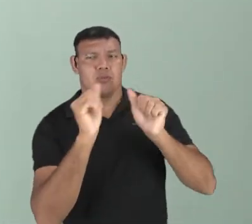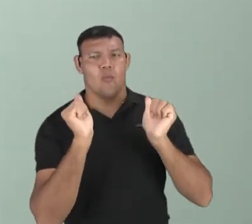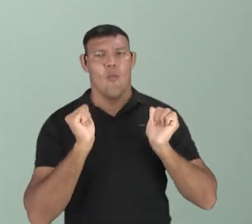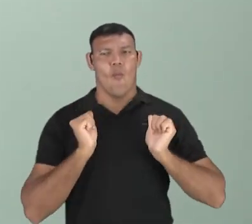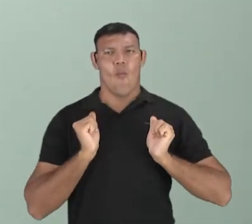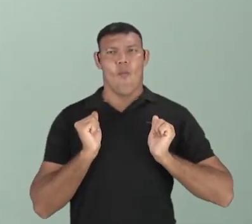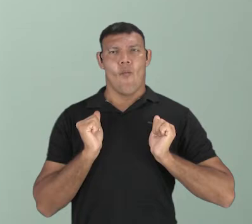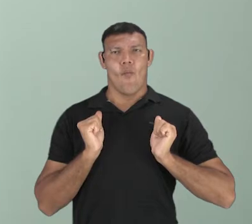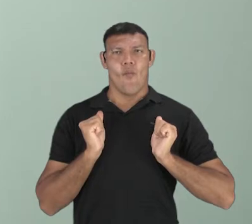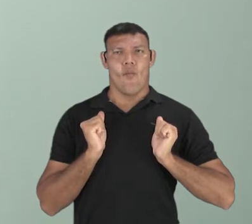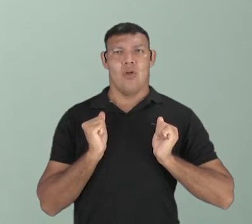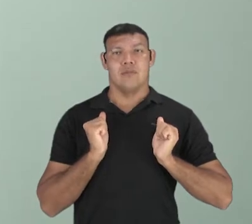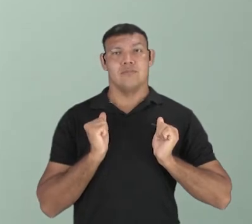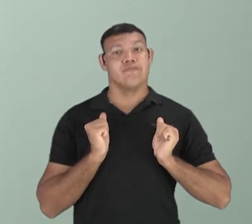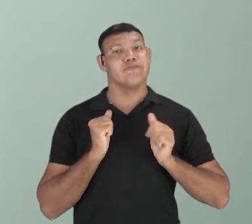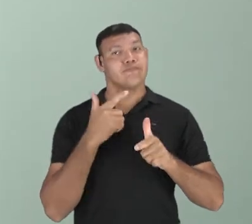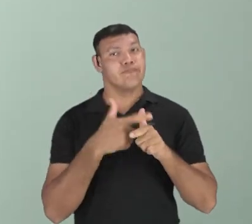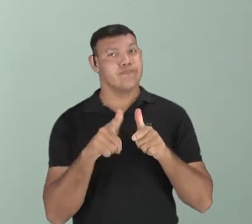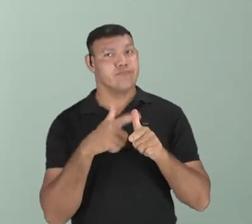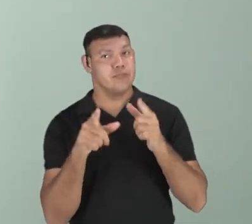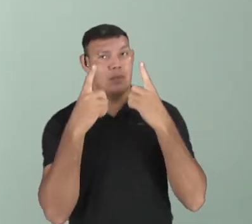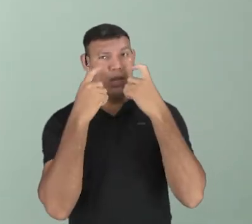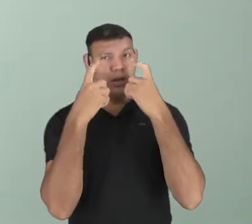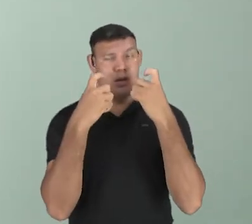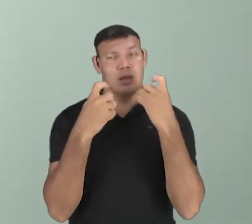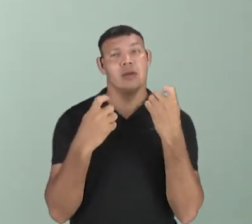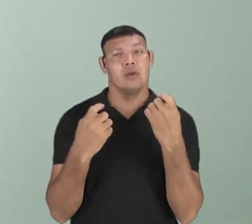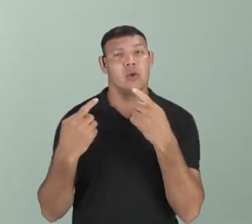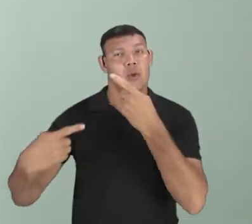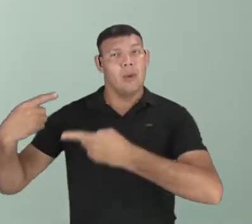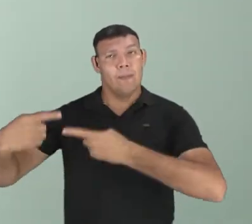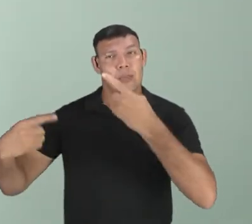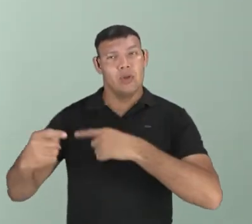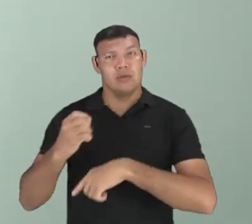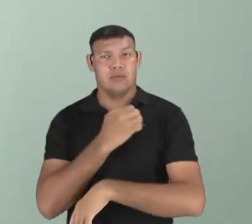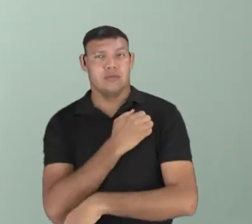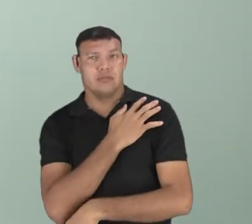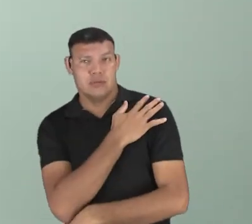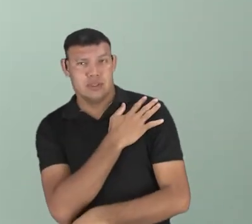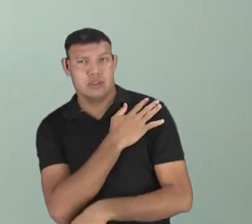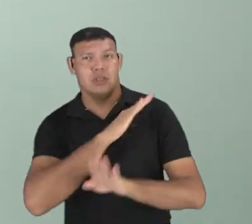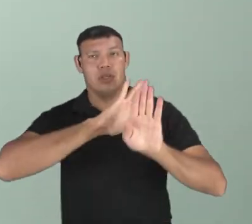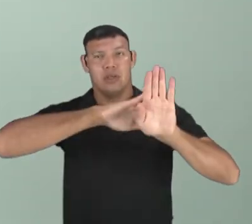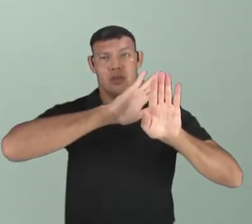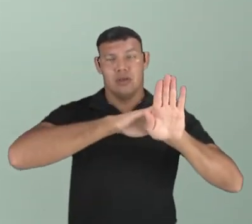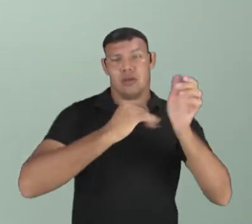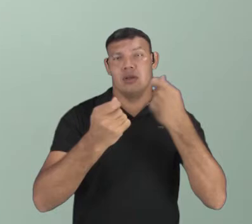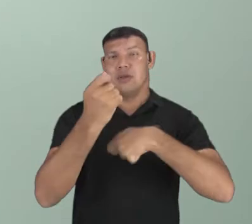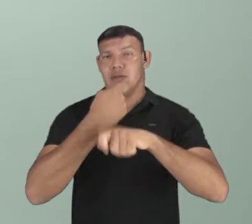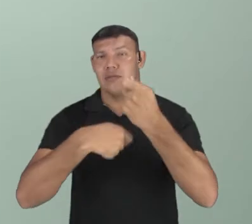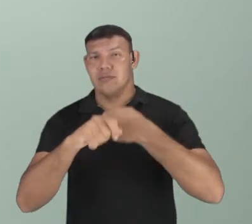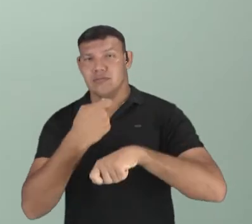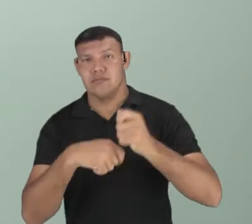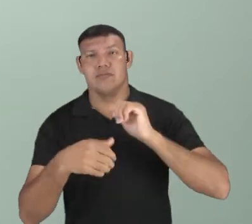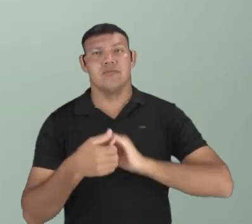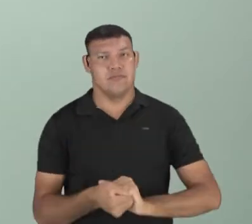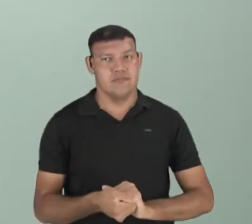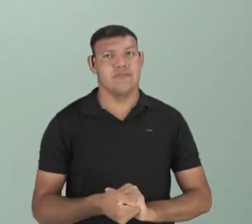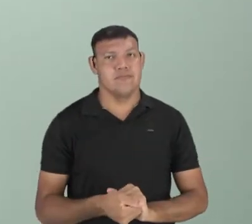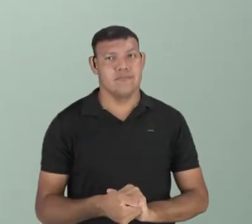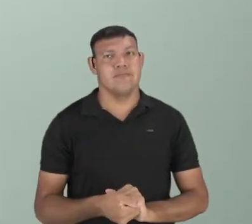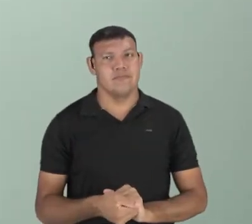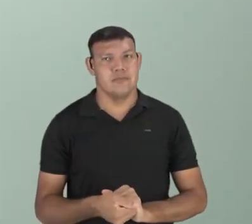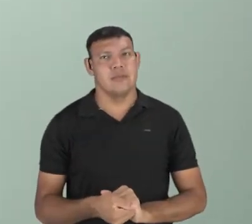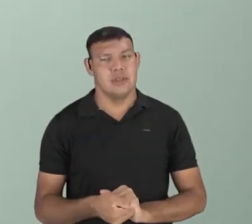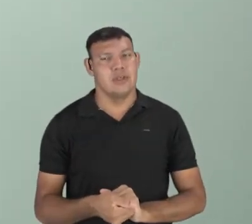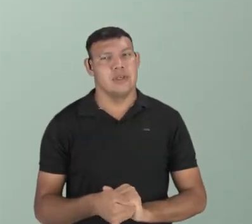problema são os interesses políticos, militares, ideológicos, comerciais, econômicos, que podem estar por